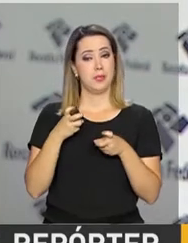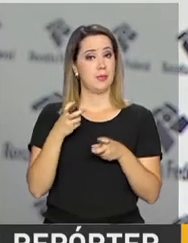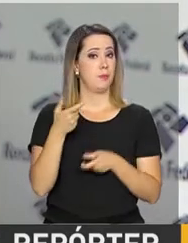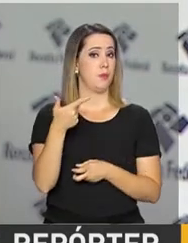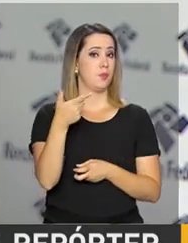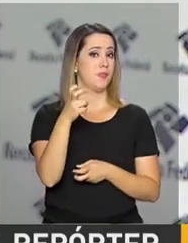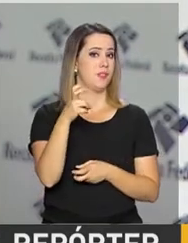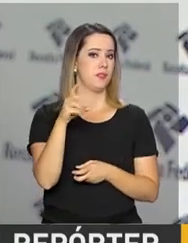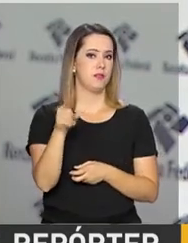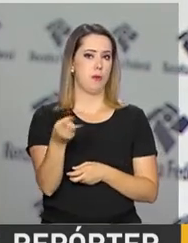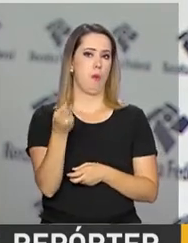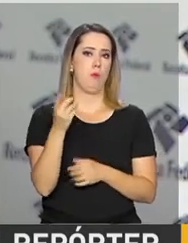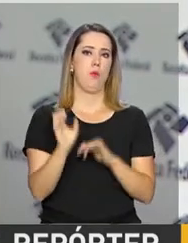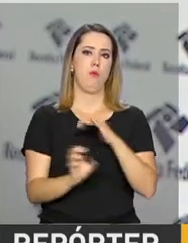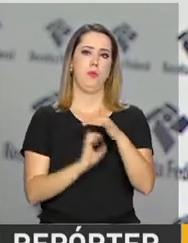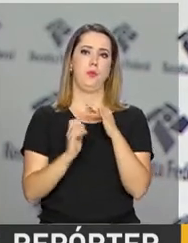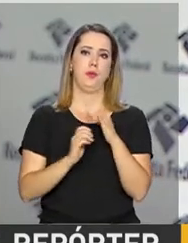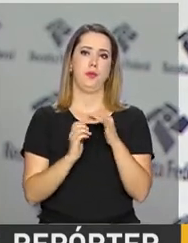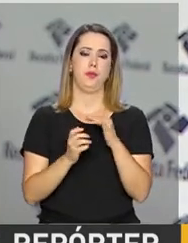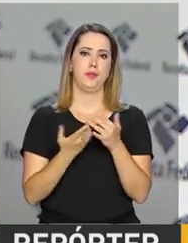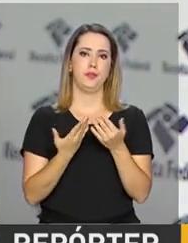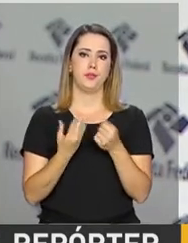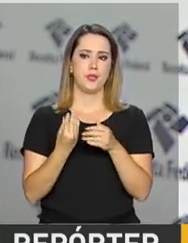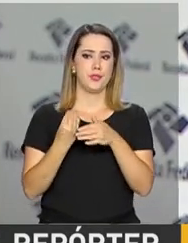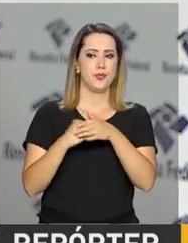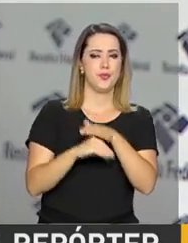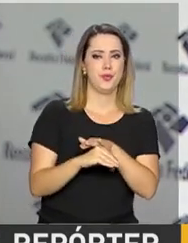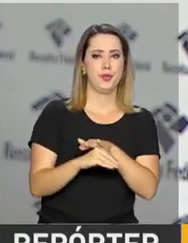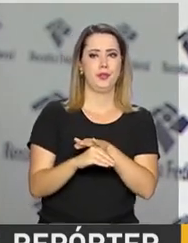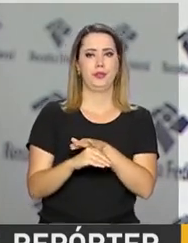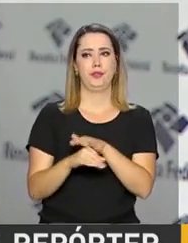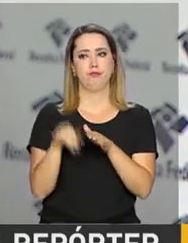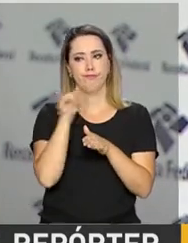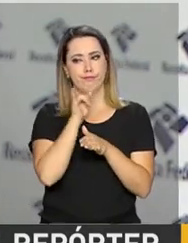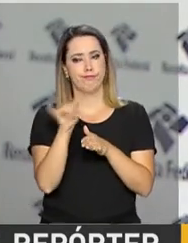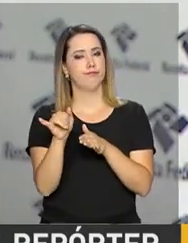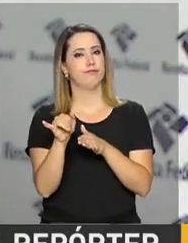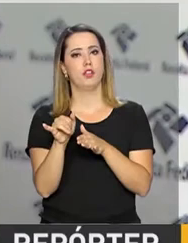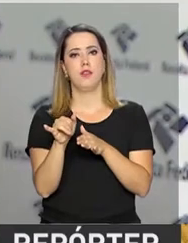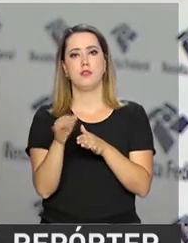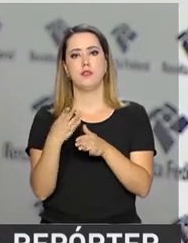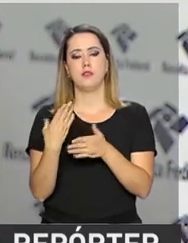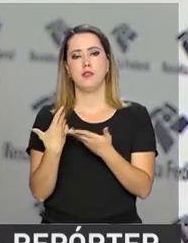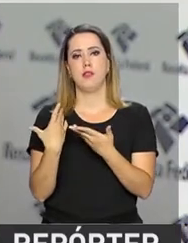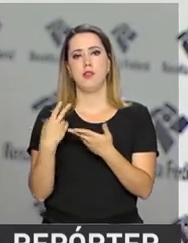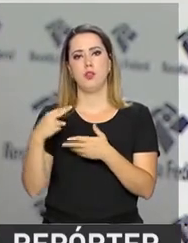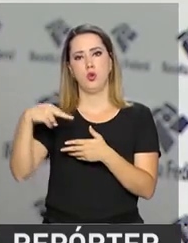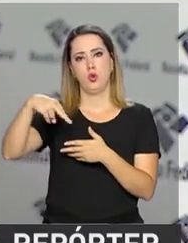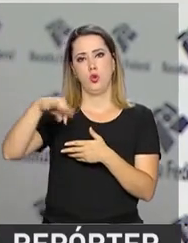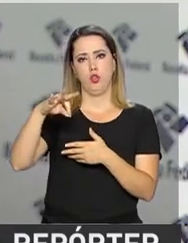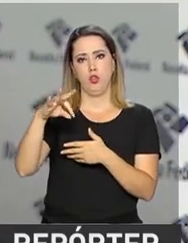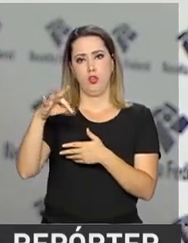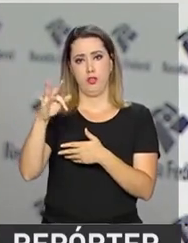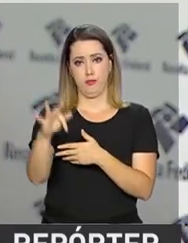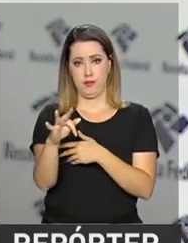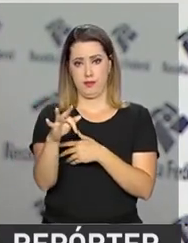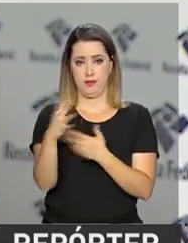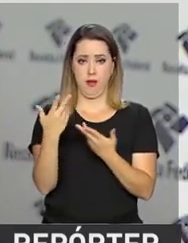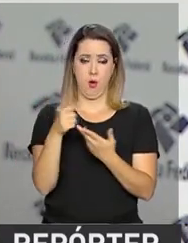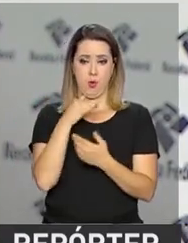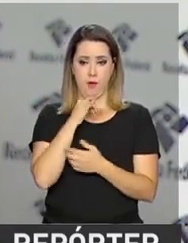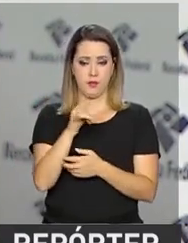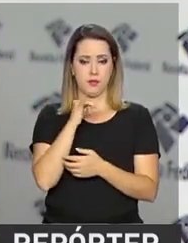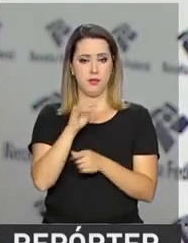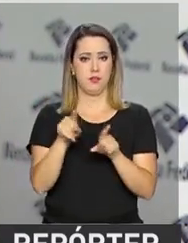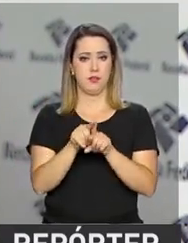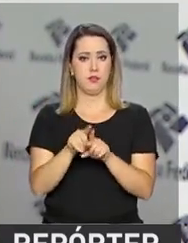que omitiram receitas referente à nota fiscal eletrônica ou nota fiscal de serviço e também vendas recebidas através